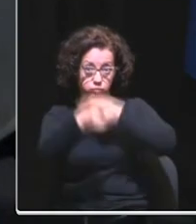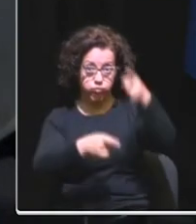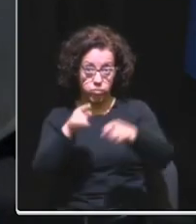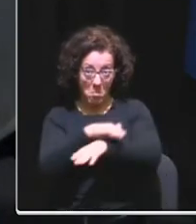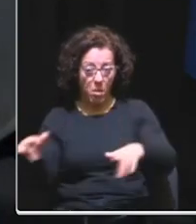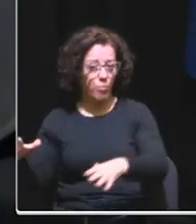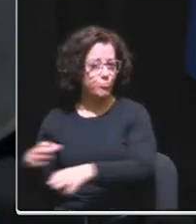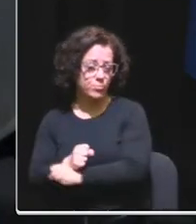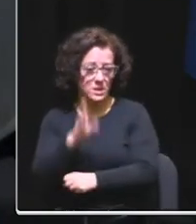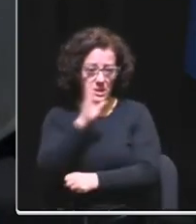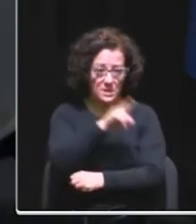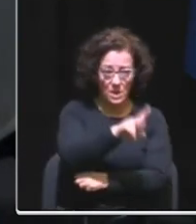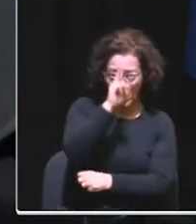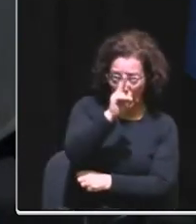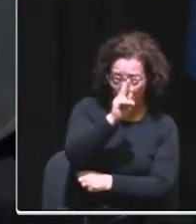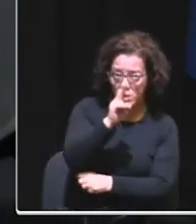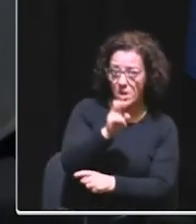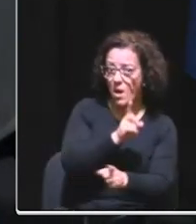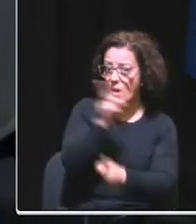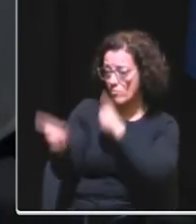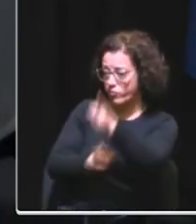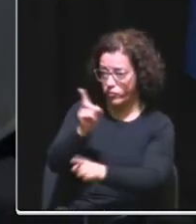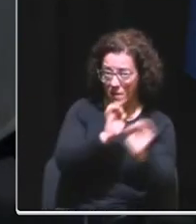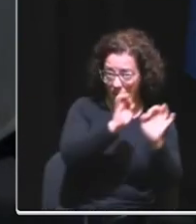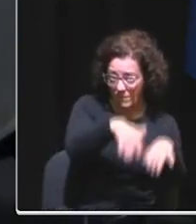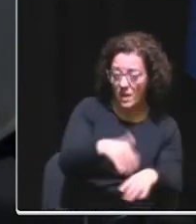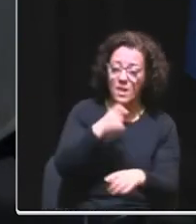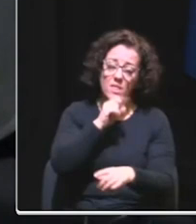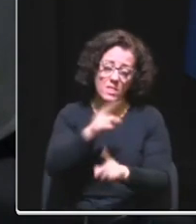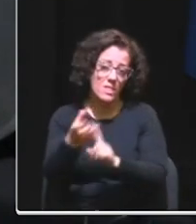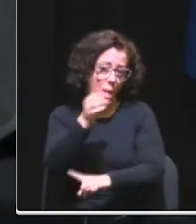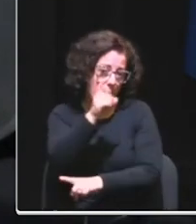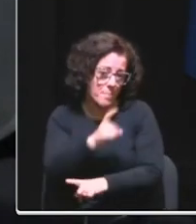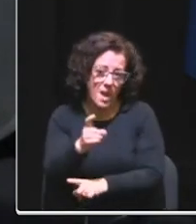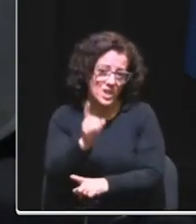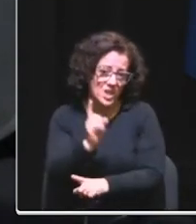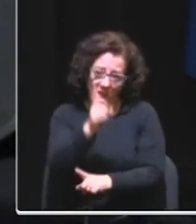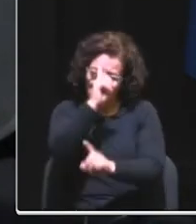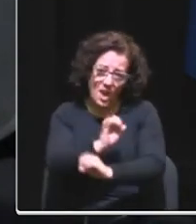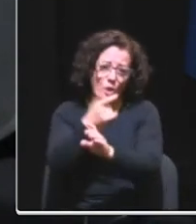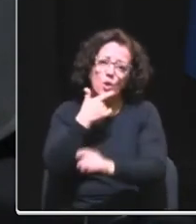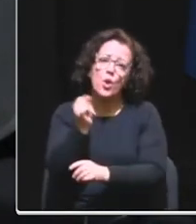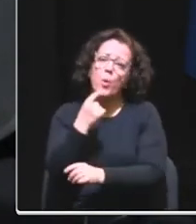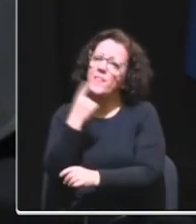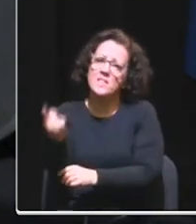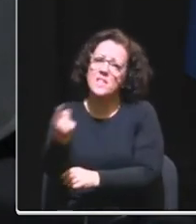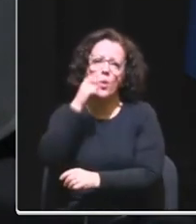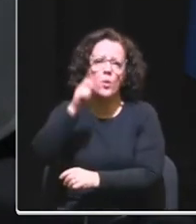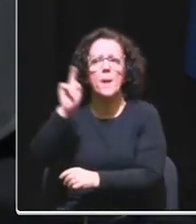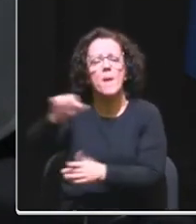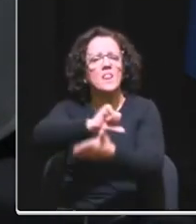Se a Rússia parar de lutar, vamos alcançar a paz. E, portanto, nós temos que ser claros nisto, não podemos apelar à Ucrânia que desista simplesmente de